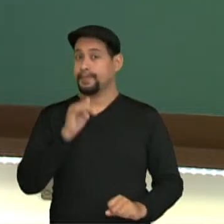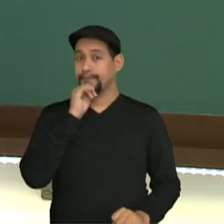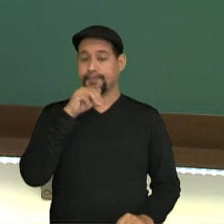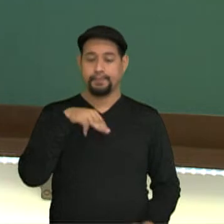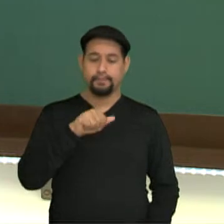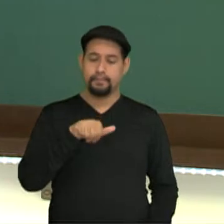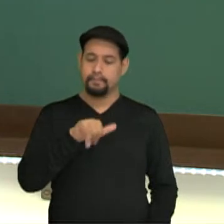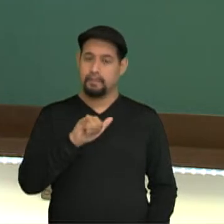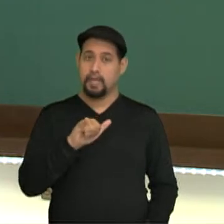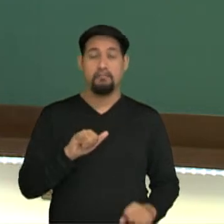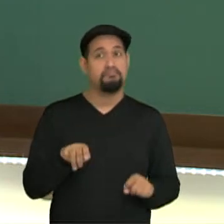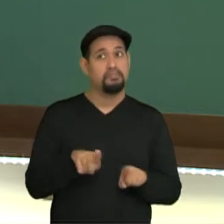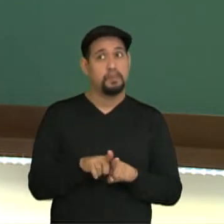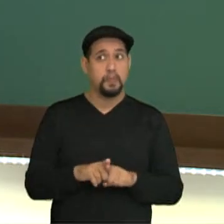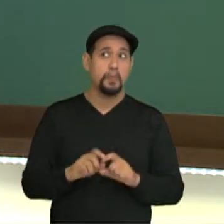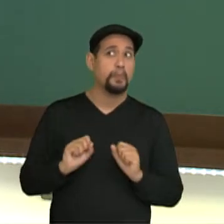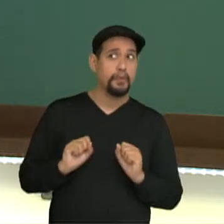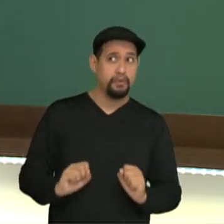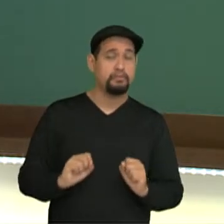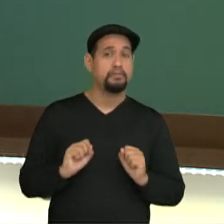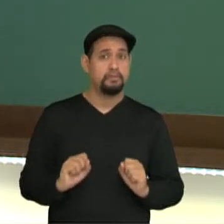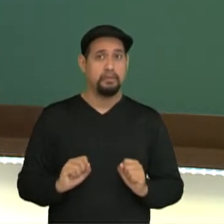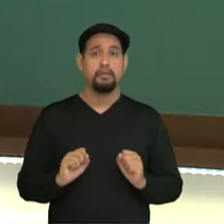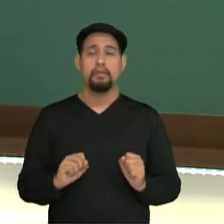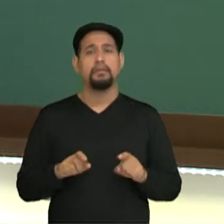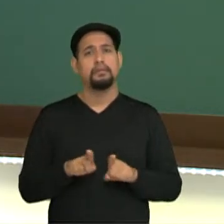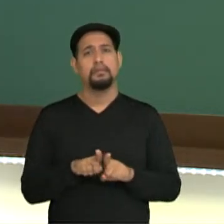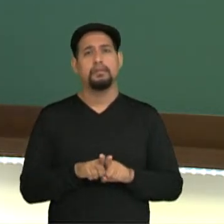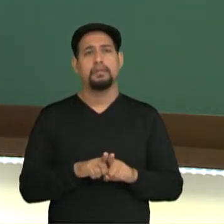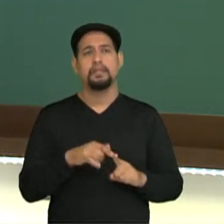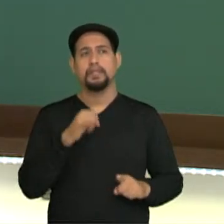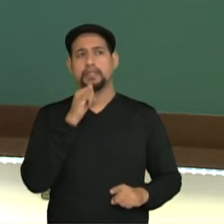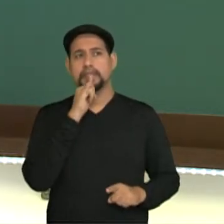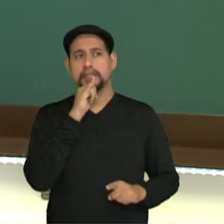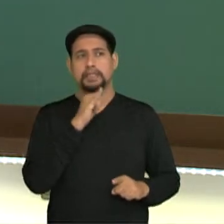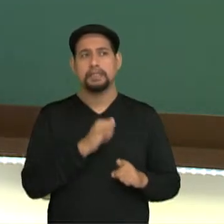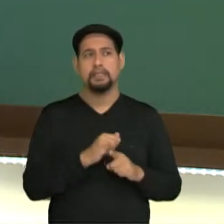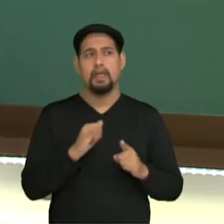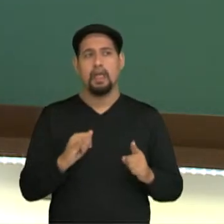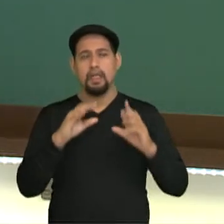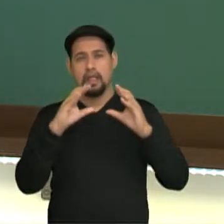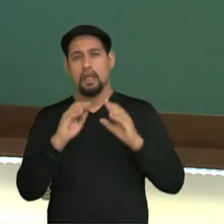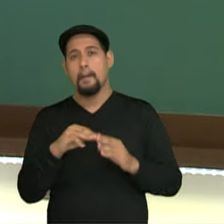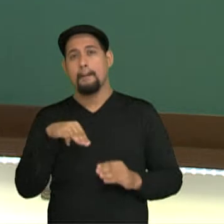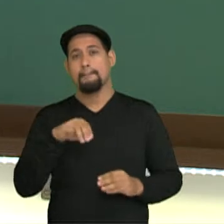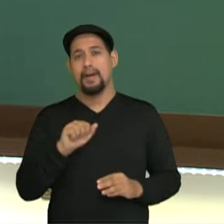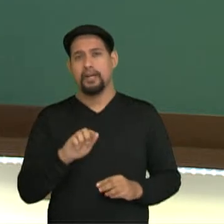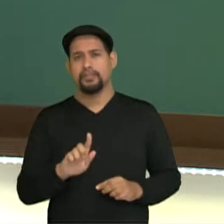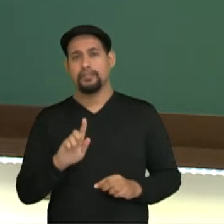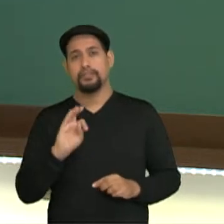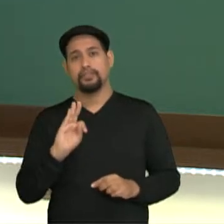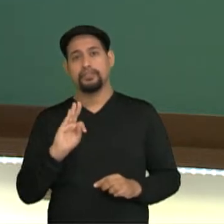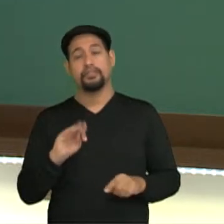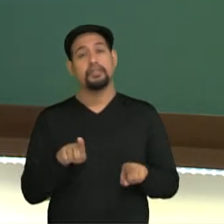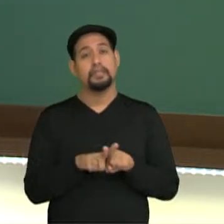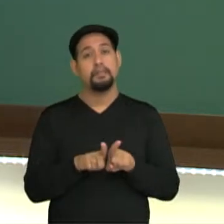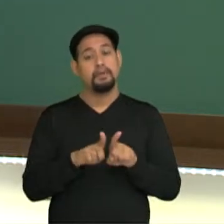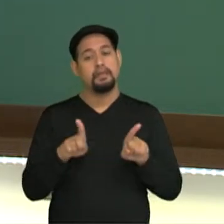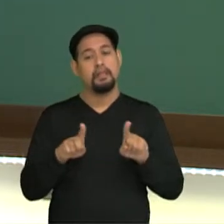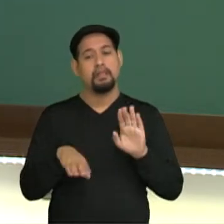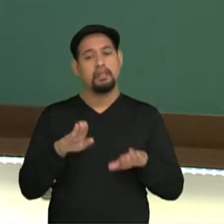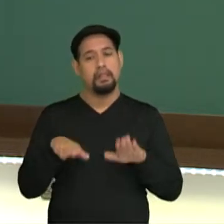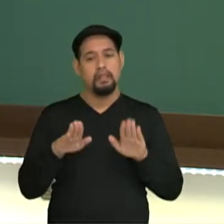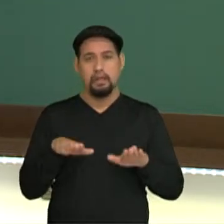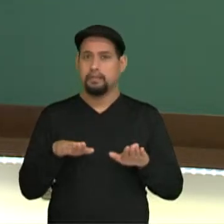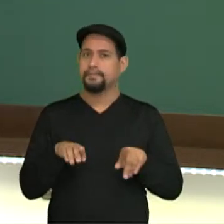como possibilidade. It may rain tonight. Ou it might rain tonight. Possibilidade um pouco mais